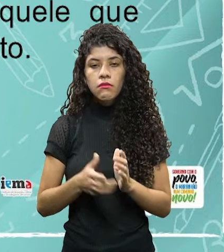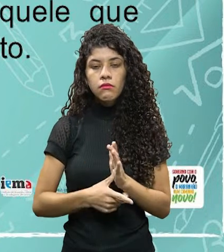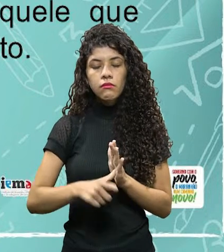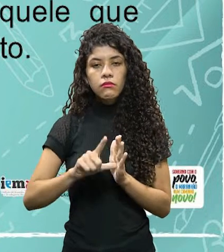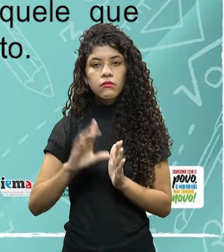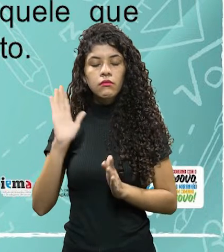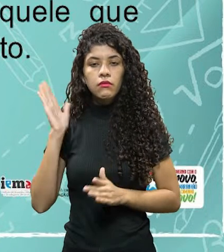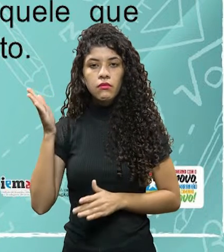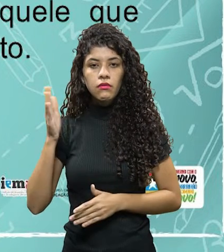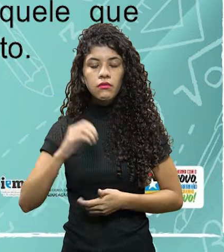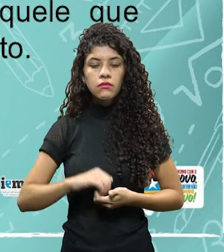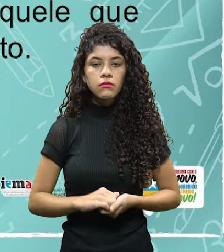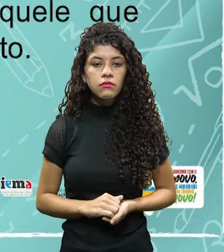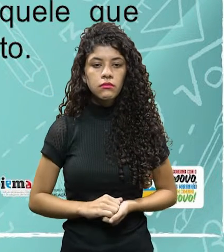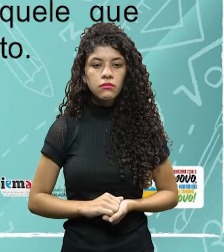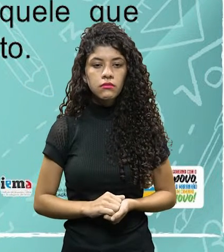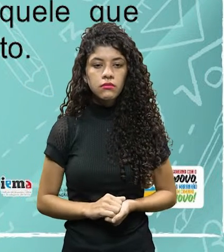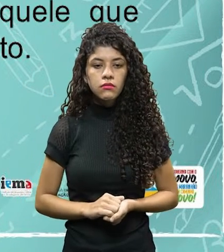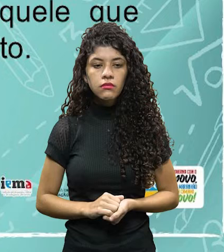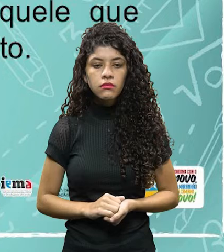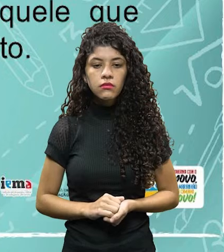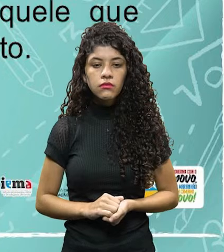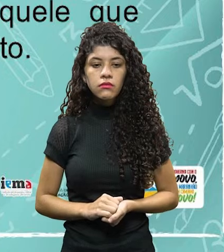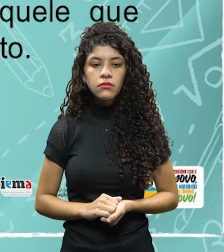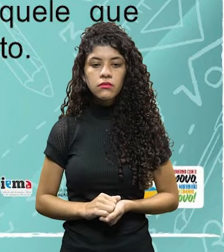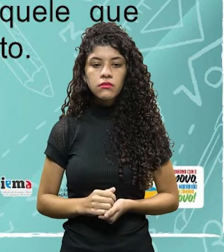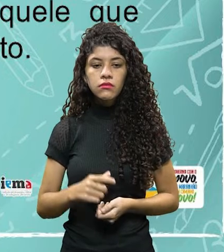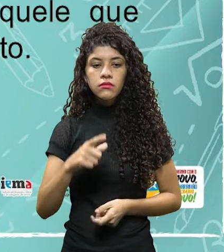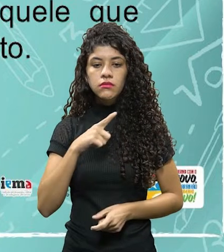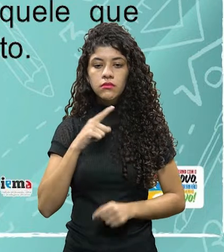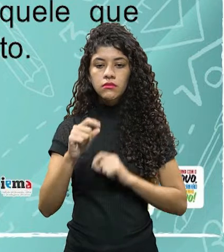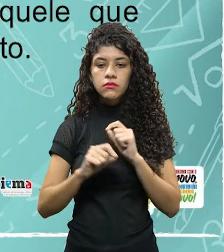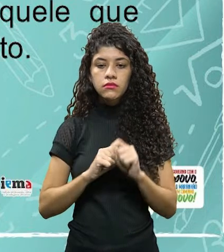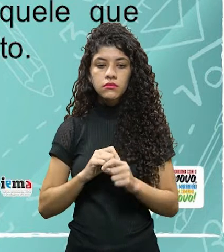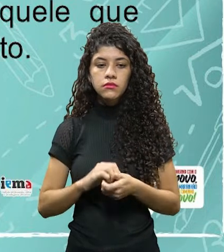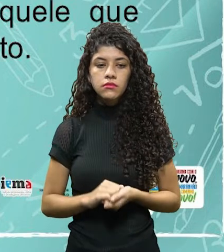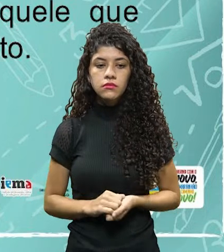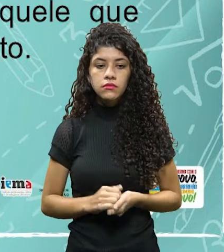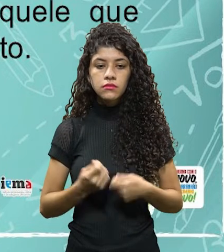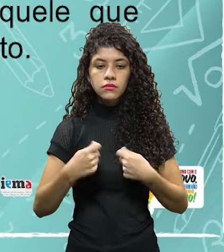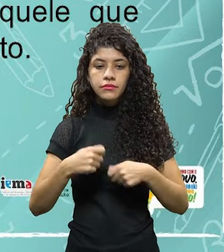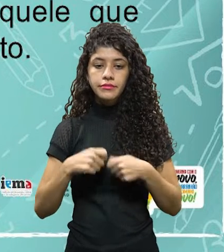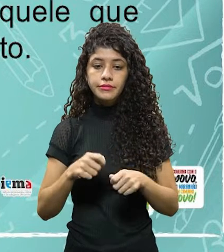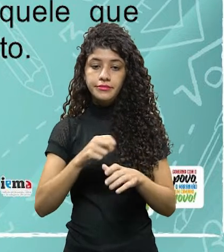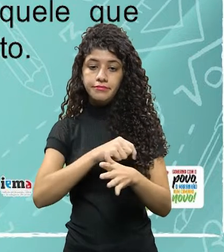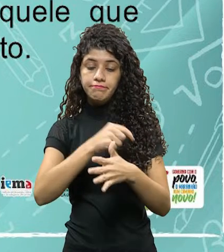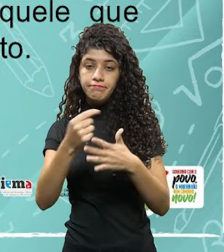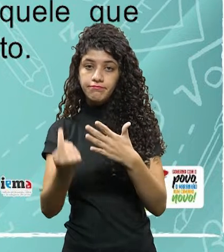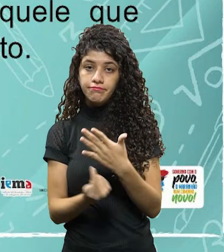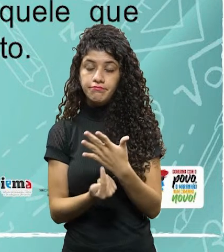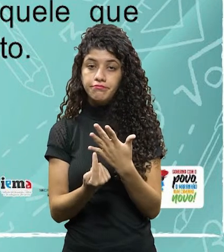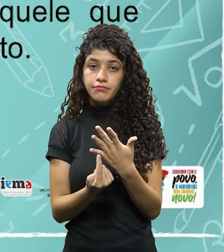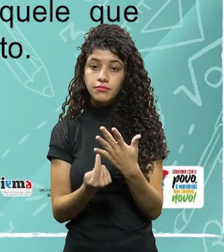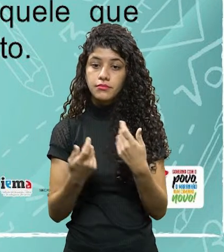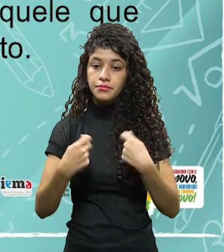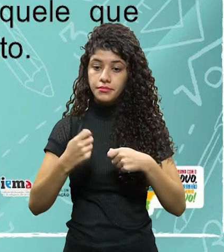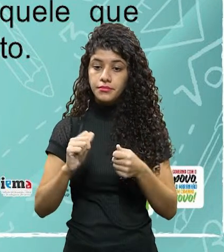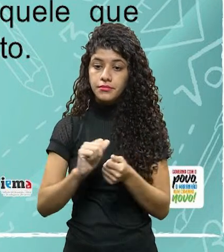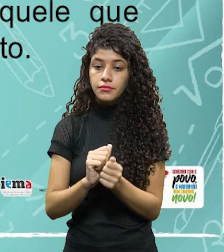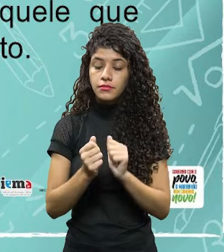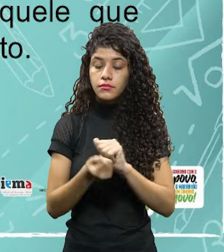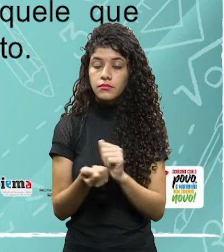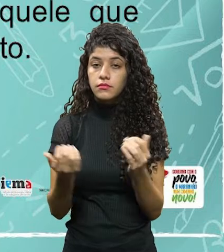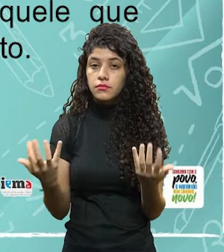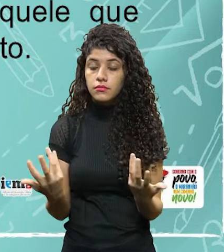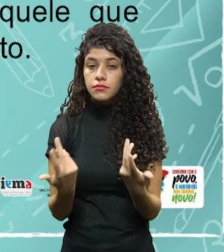pré-definida. O custo indireto, por sua vez, é aquele que demanda algum critério de apropriação